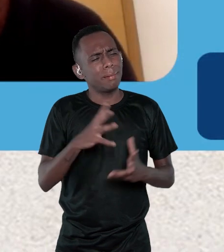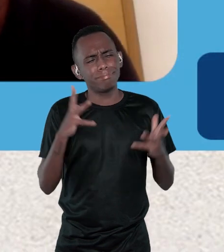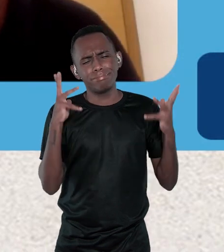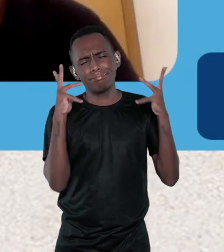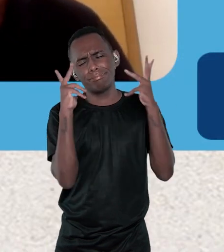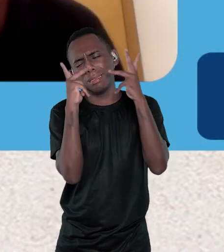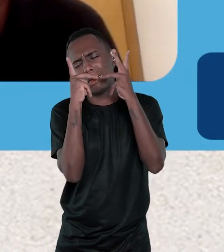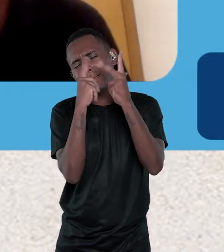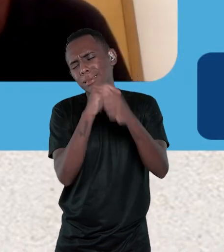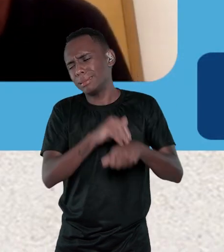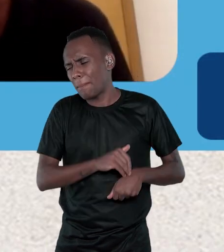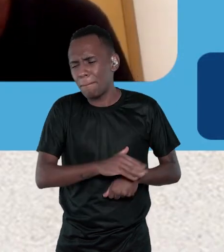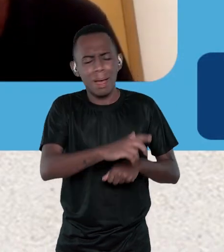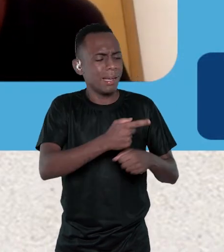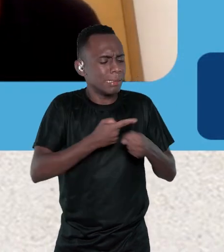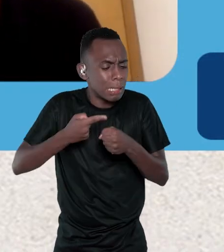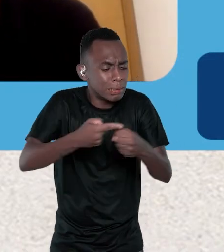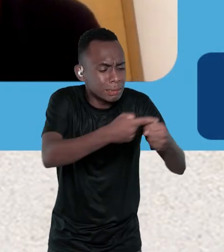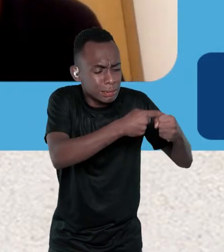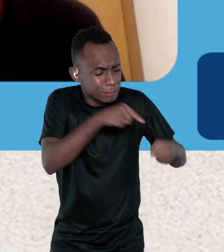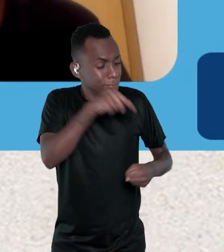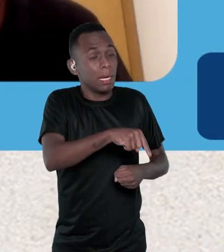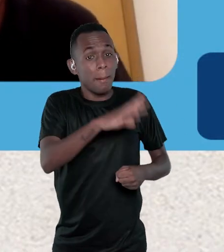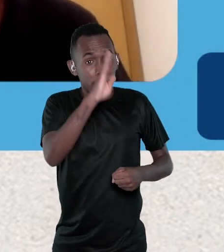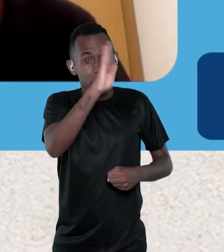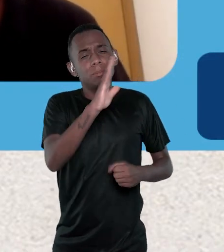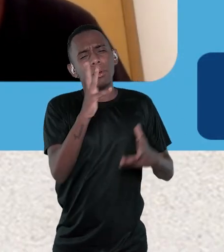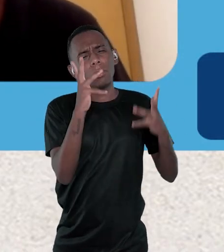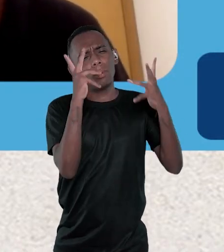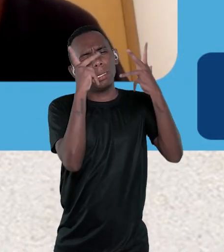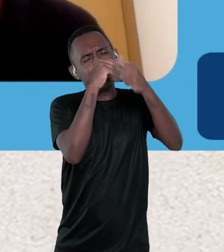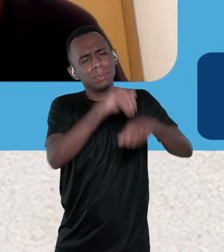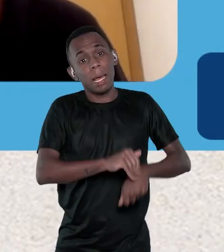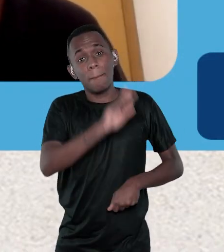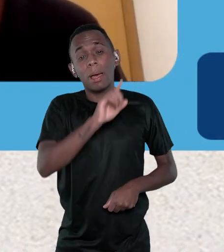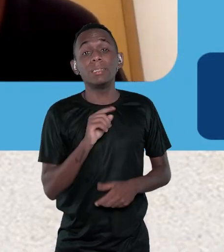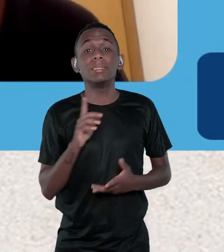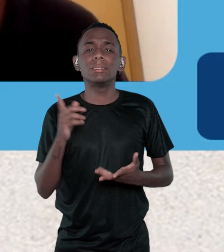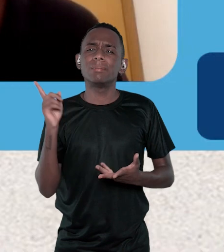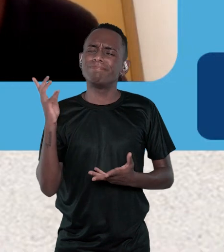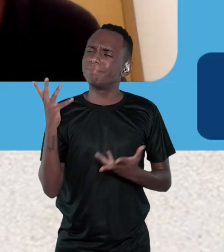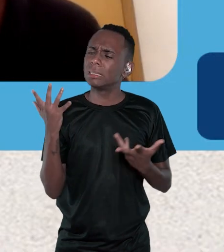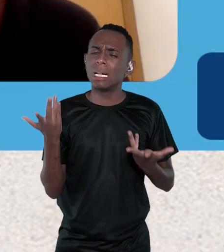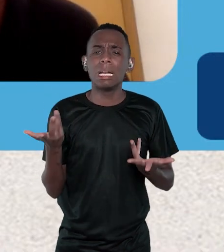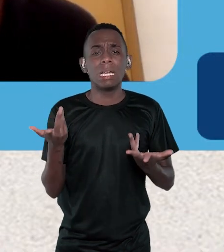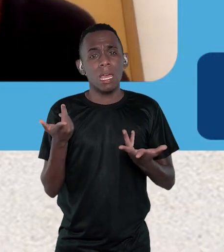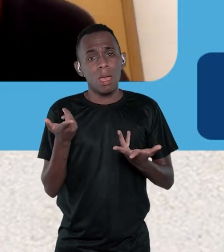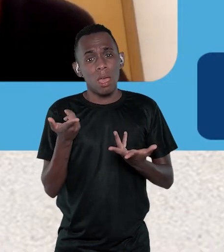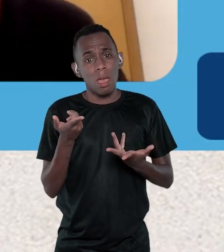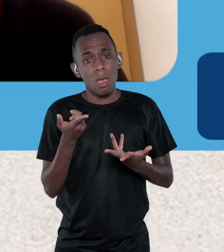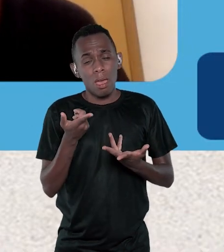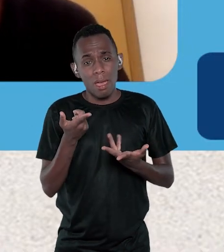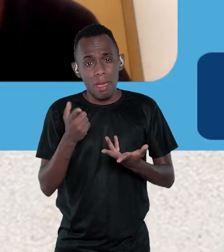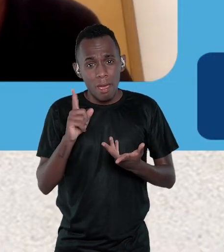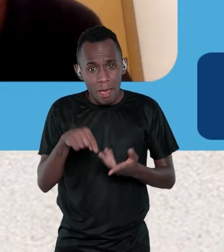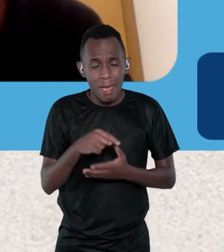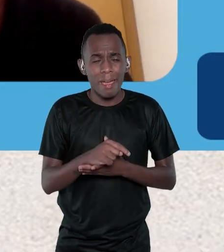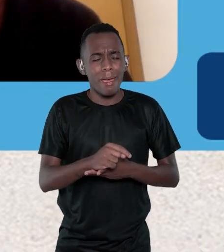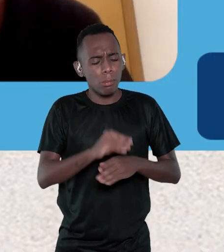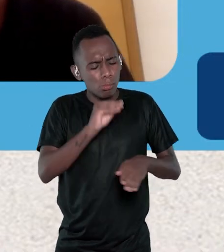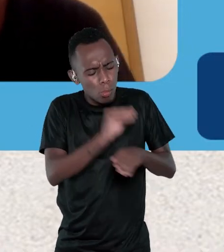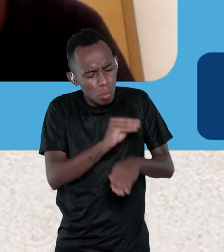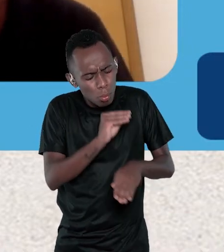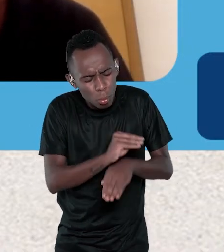linda do Vale, do Jequitinhonha. E é super linda, assim, é